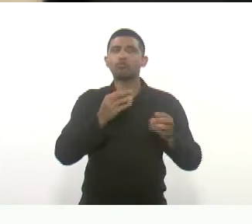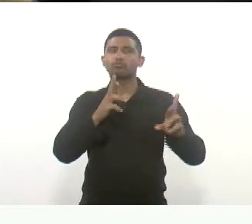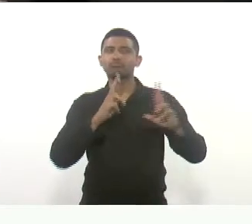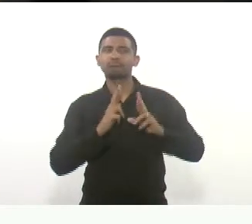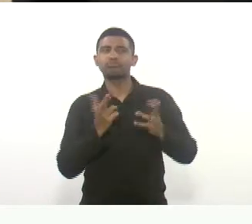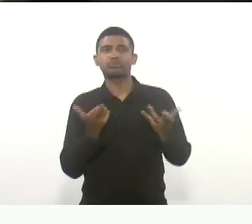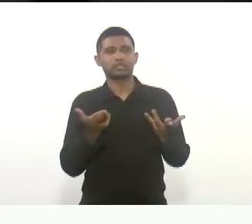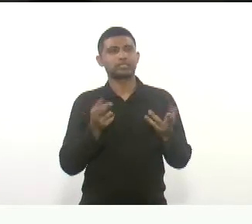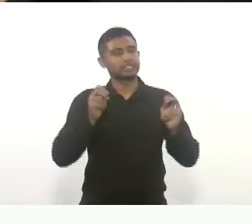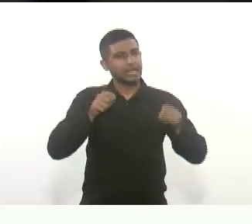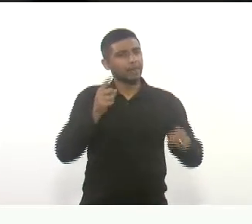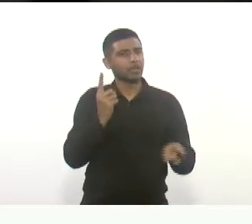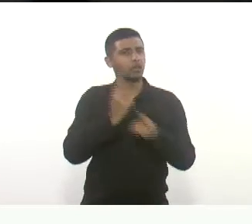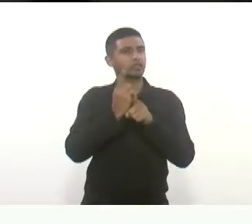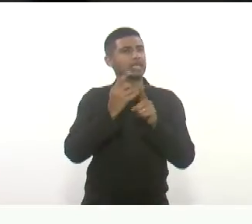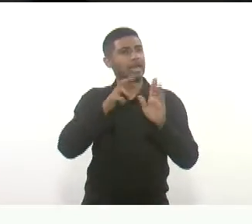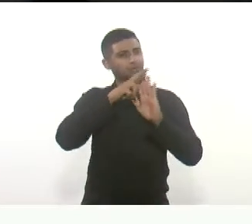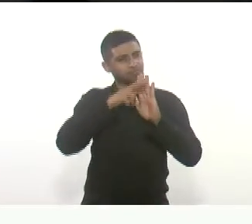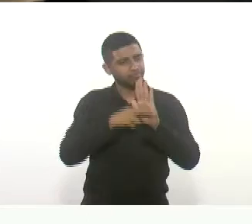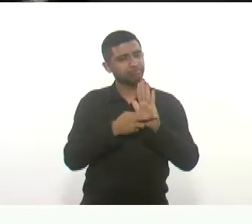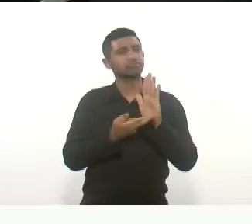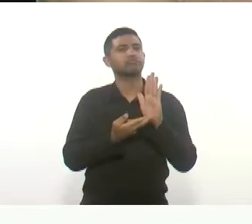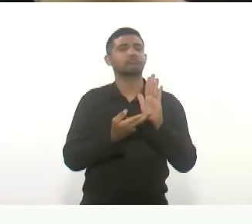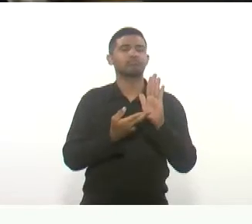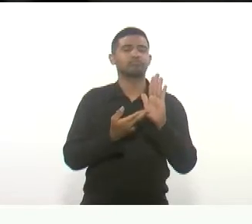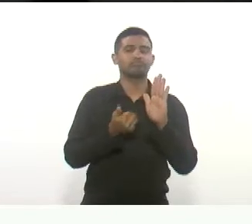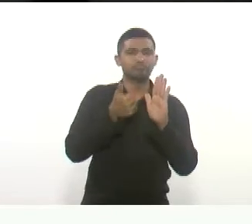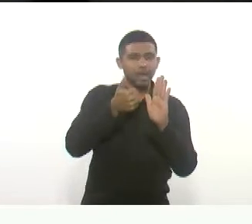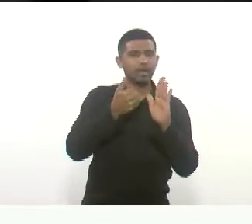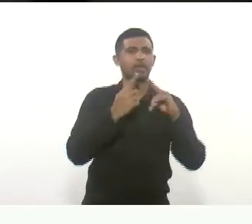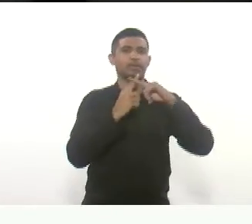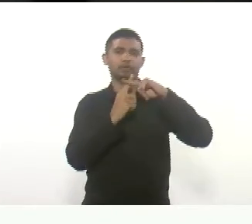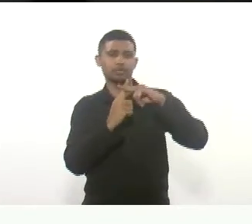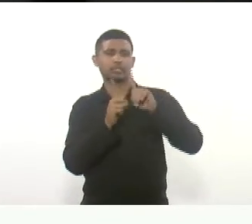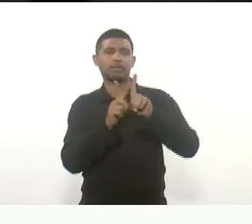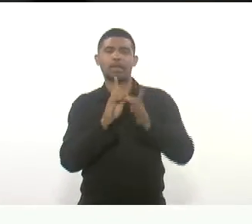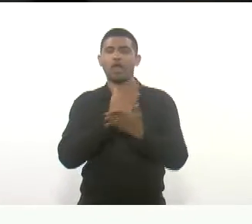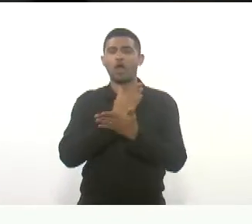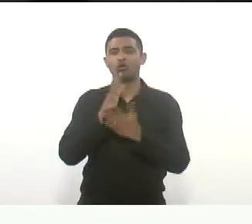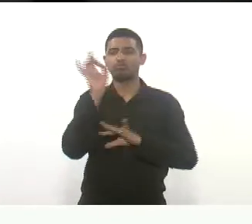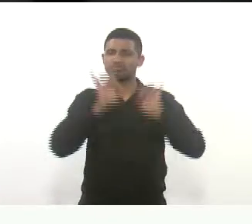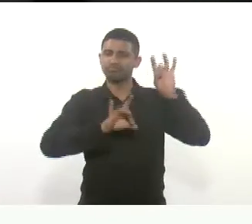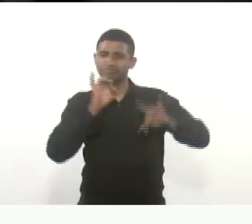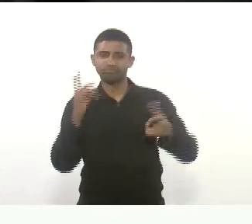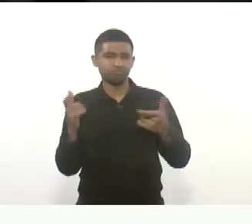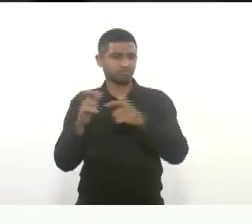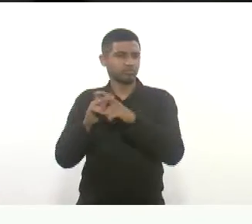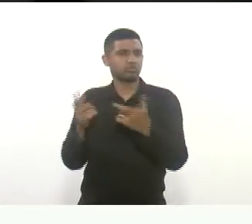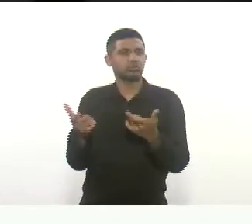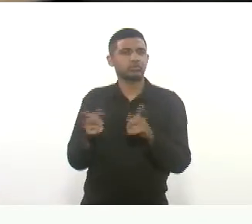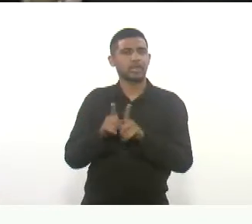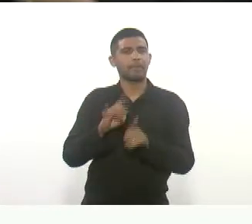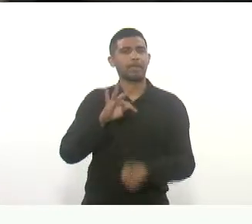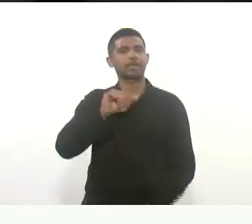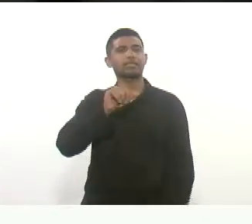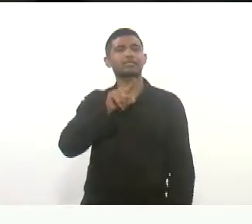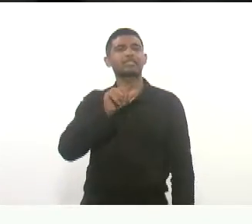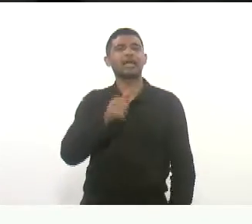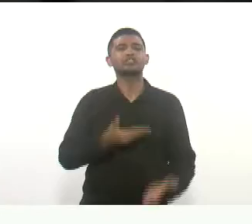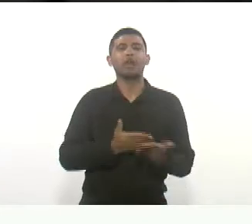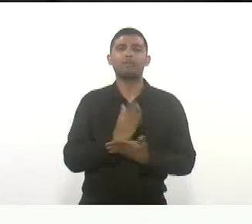encontra resultados realmente positivos na aprendizagem, na redução do abandono, na melhoria da taxa de aprovação,